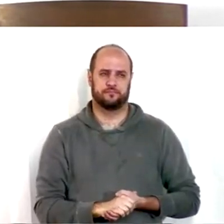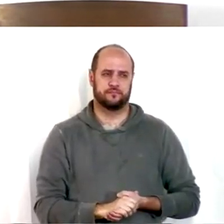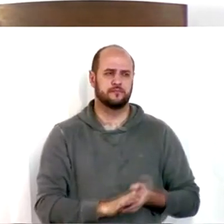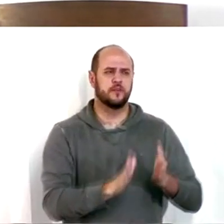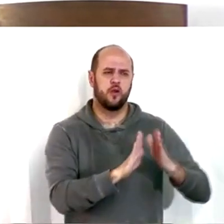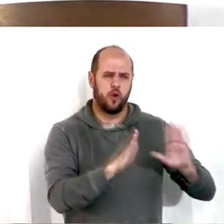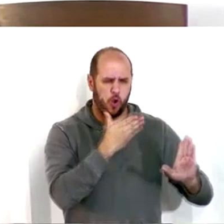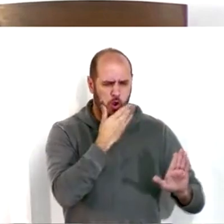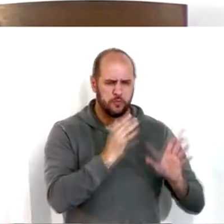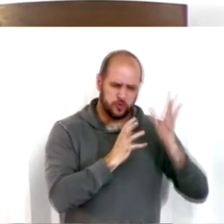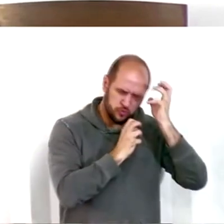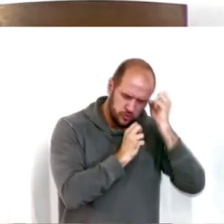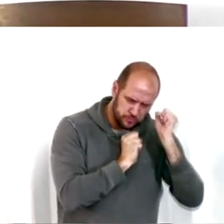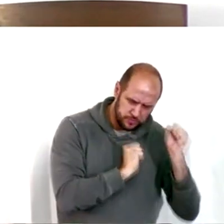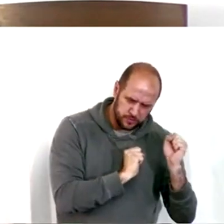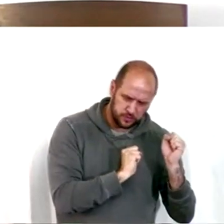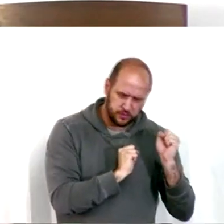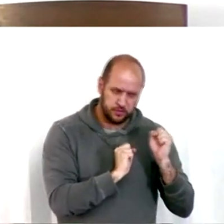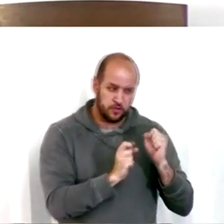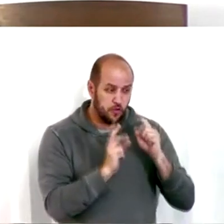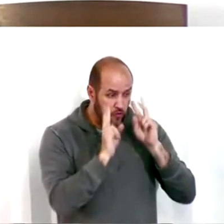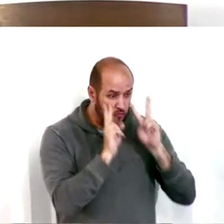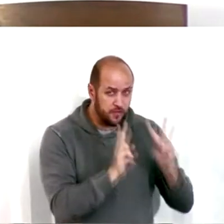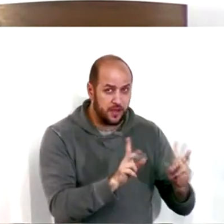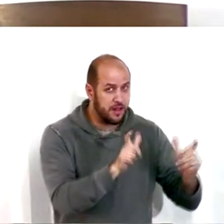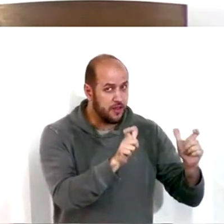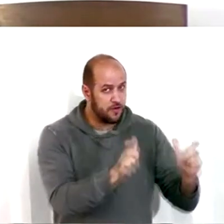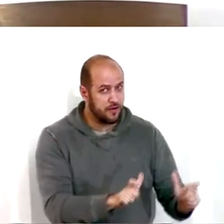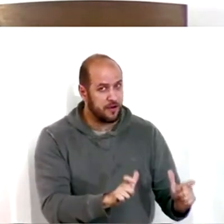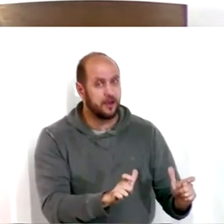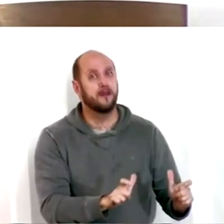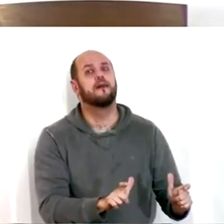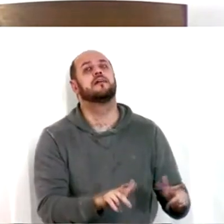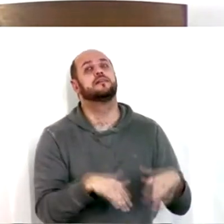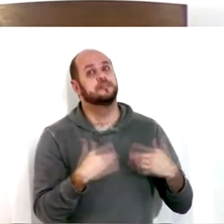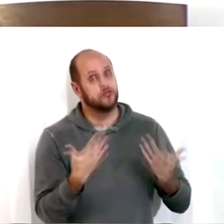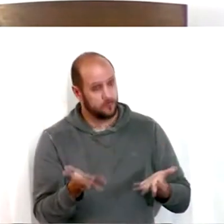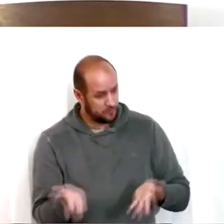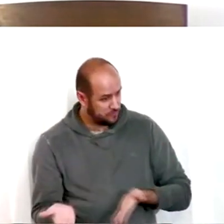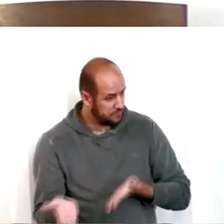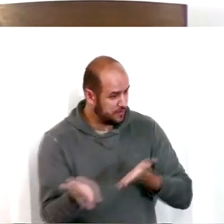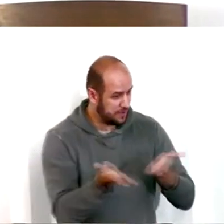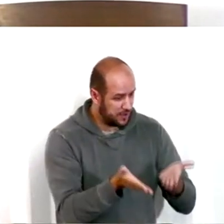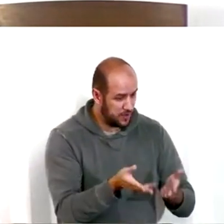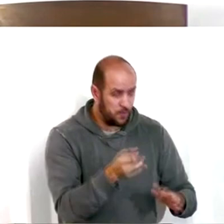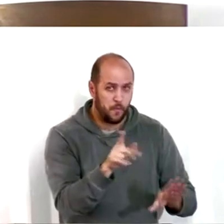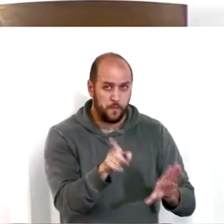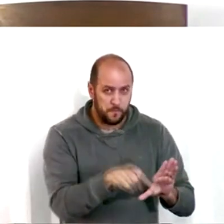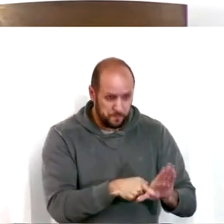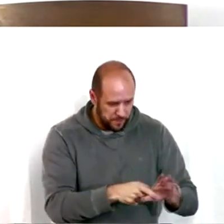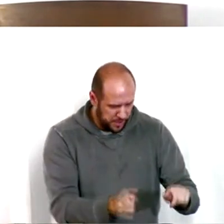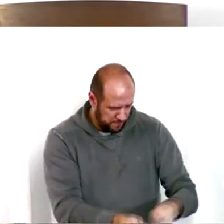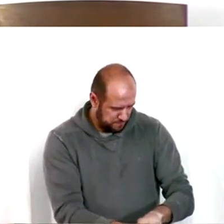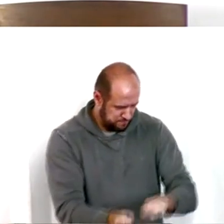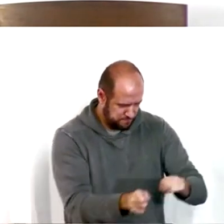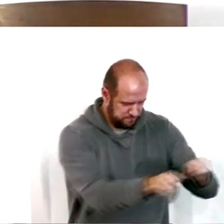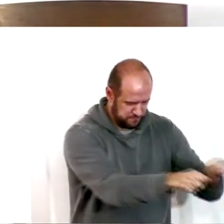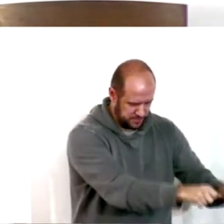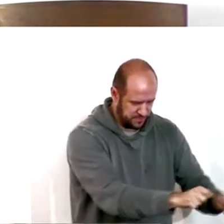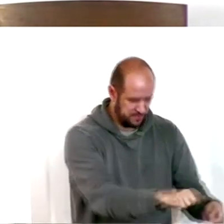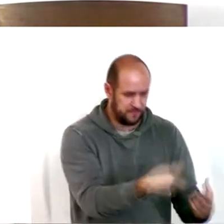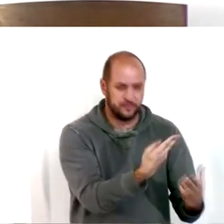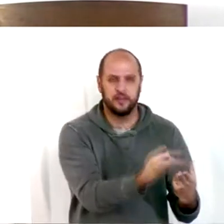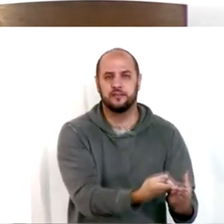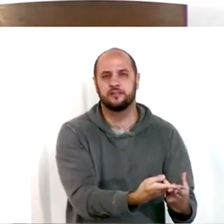ele repousar, notarás o lugar em que se deita, então chegarás, descobrirás os pés deles e te